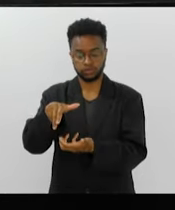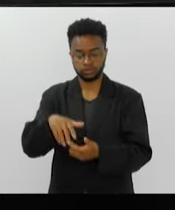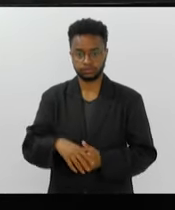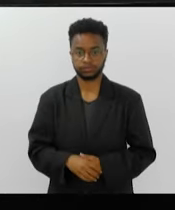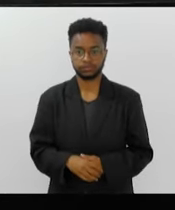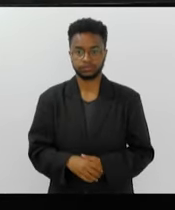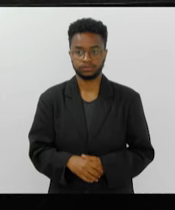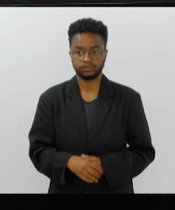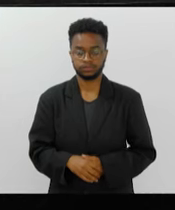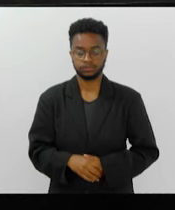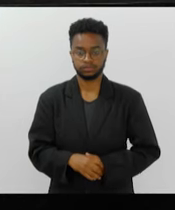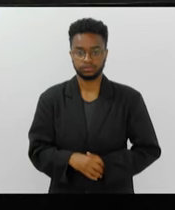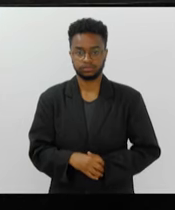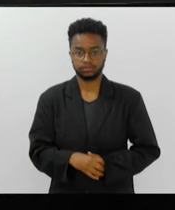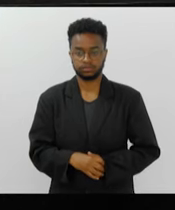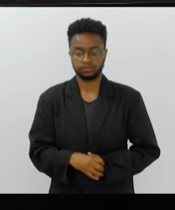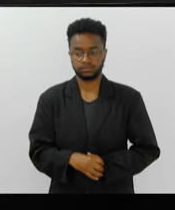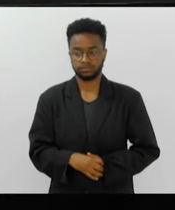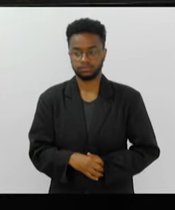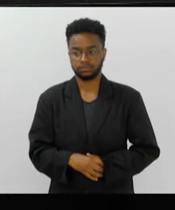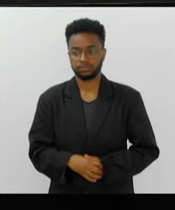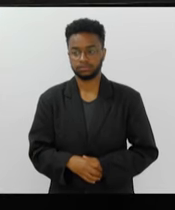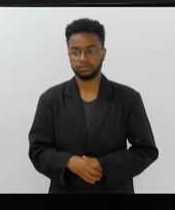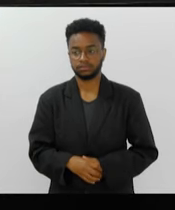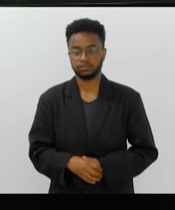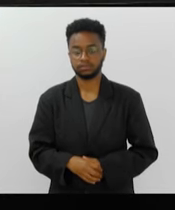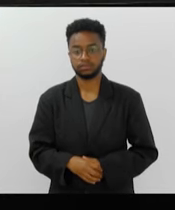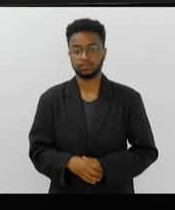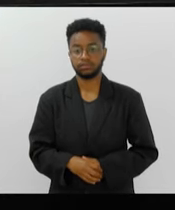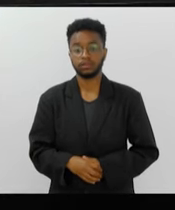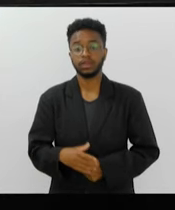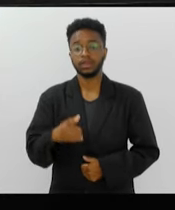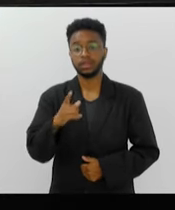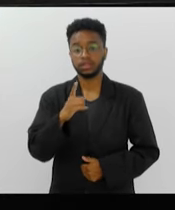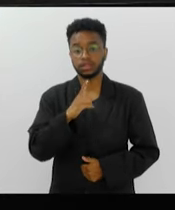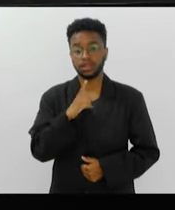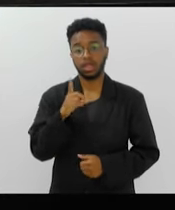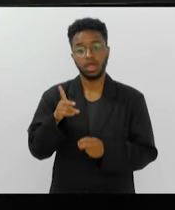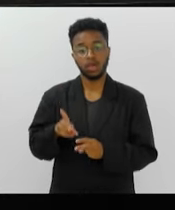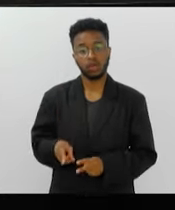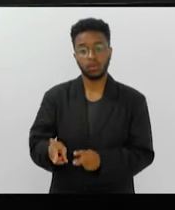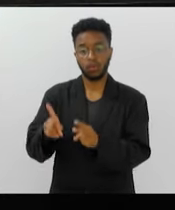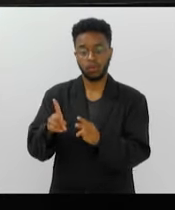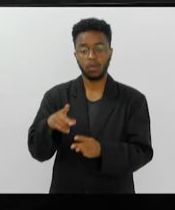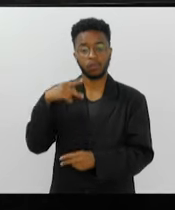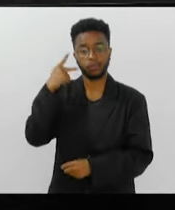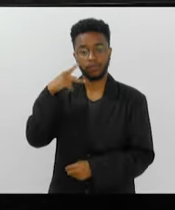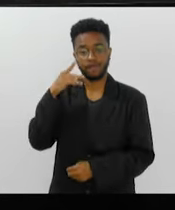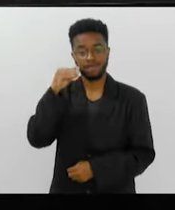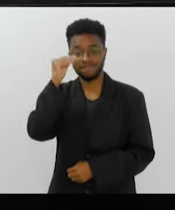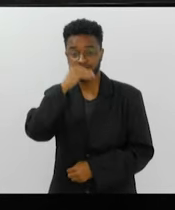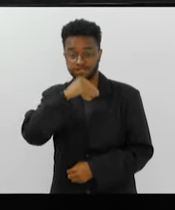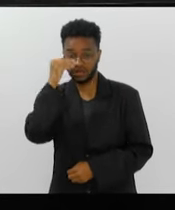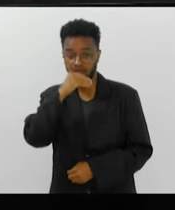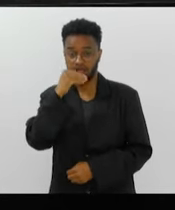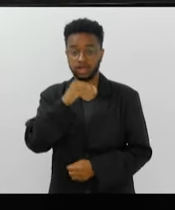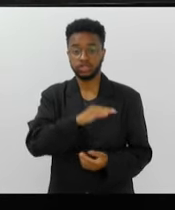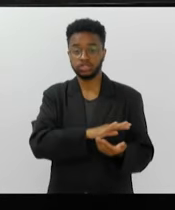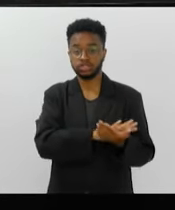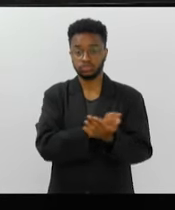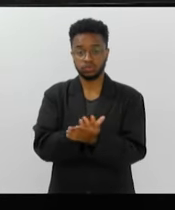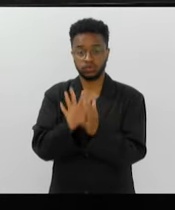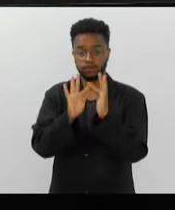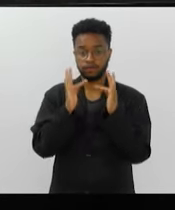mundial a de um lado a gente tem a continuidade dessa política fraca de destruição da